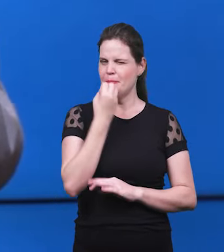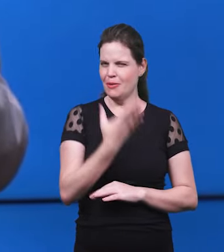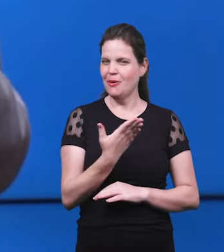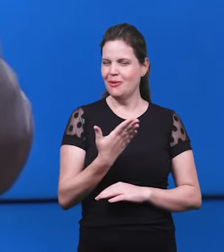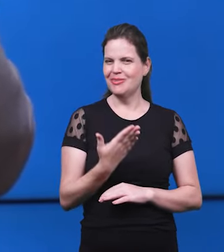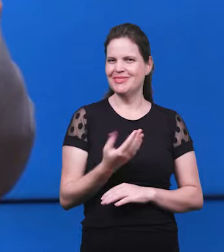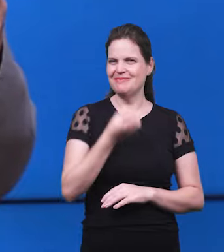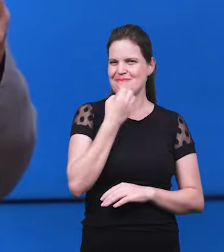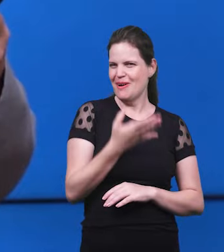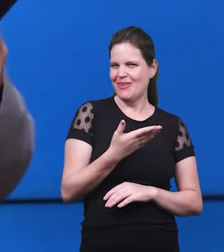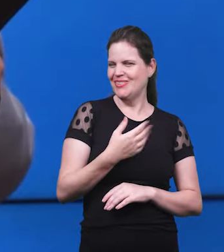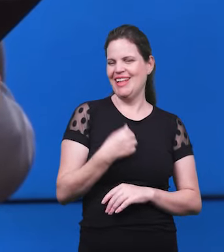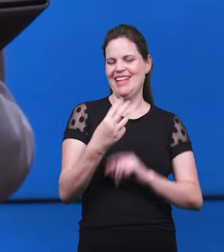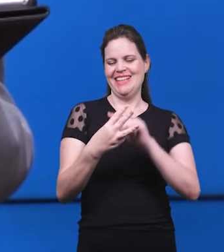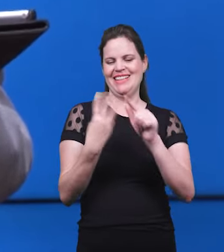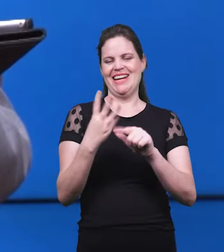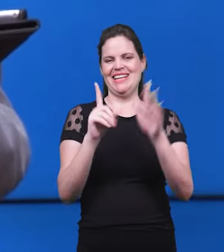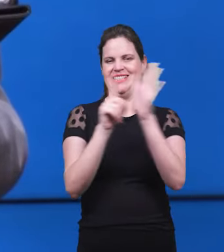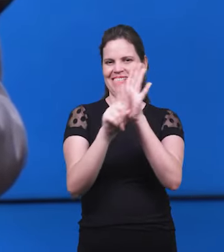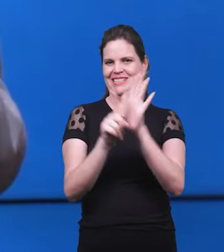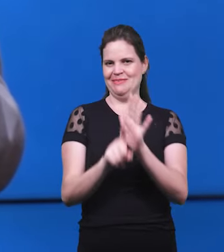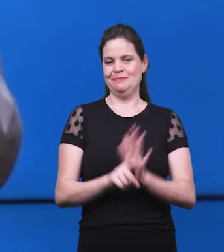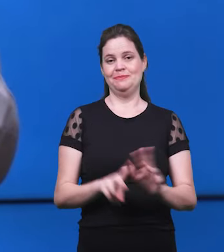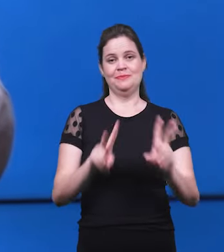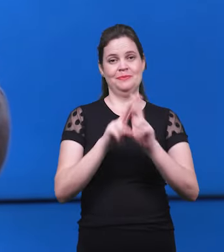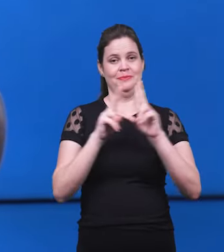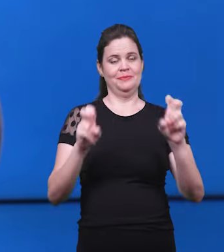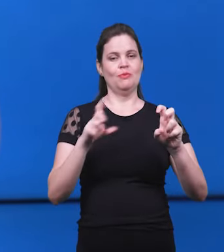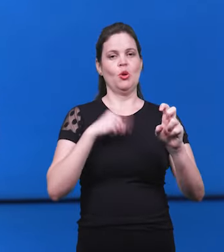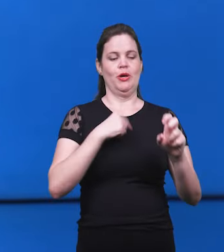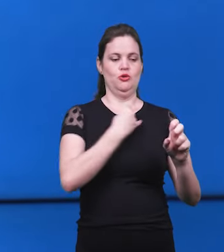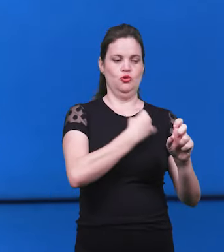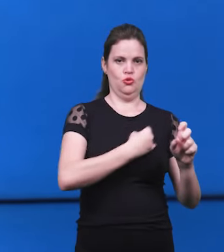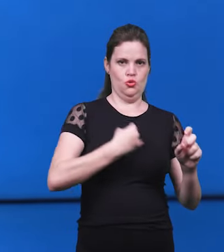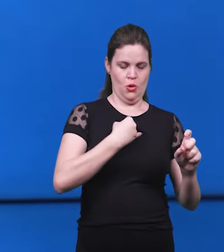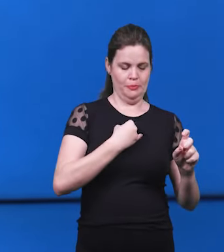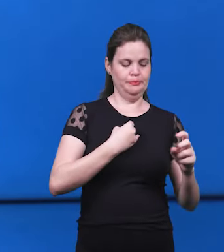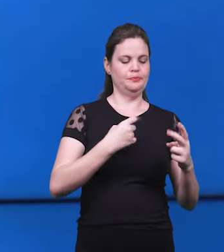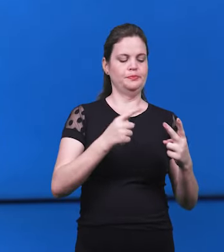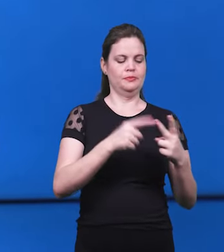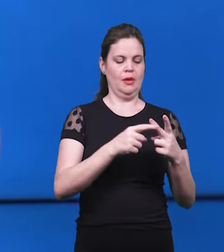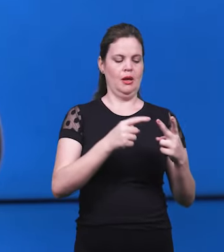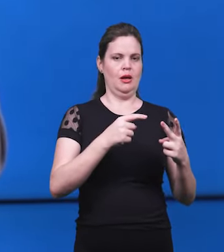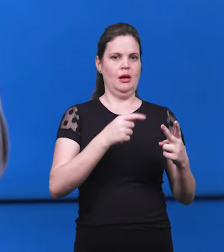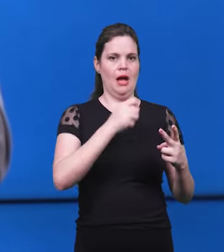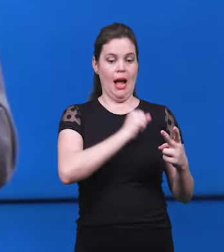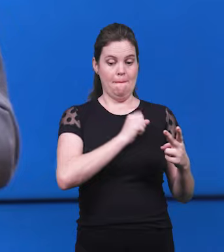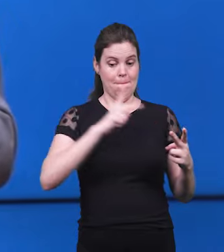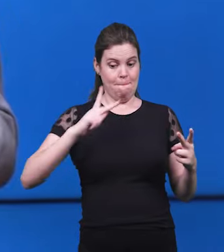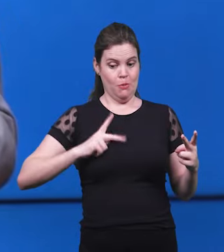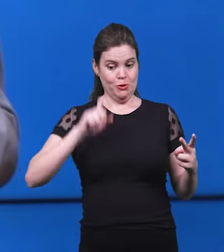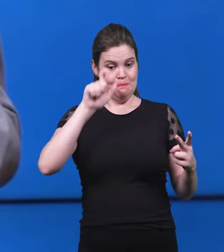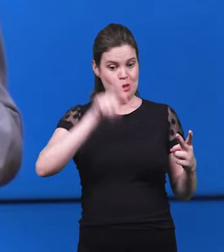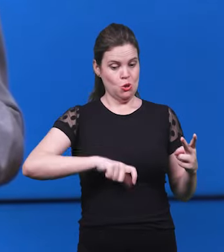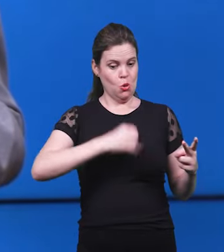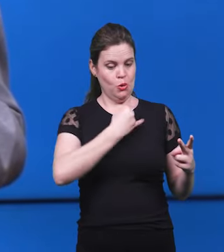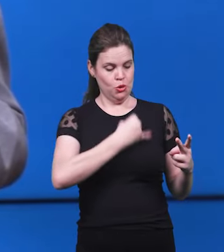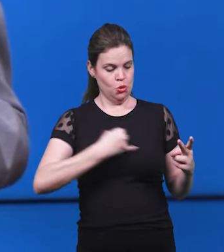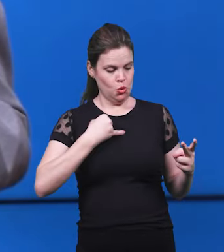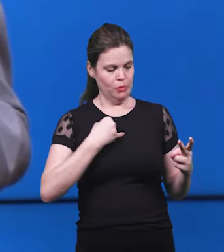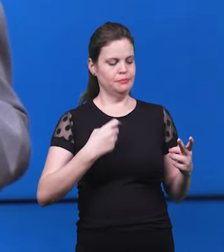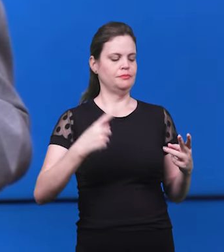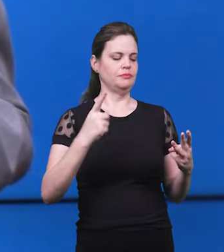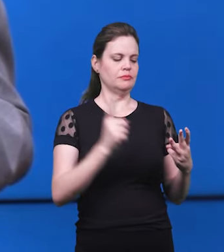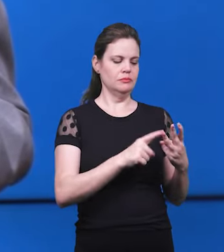portanto: relação entre o Evangelho de João, o apóstolo João e a condição dele como